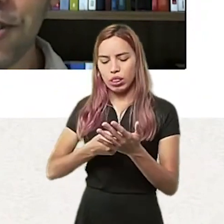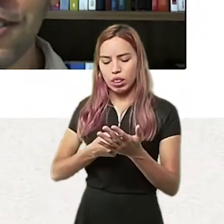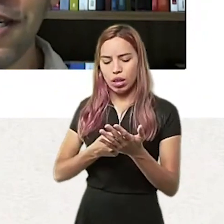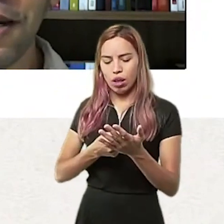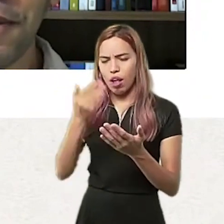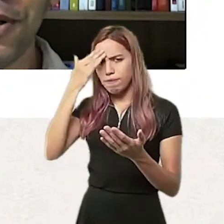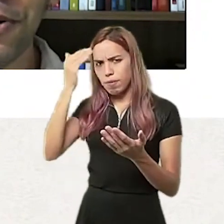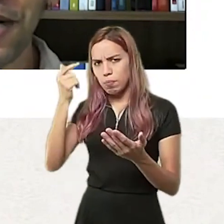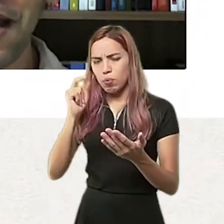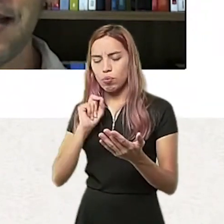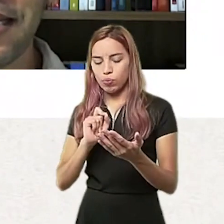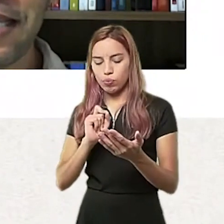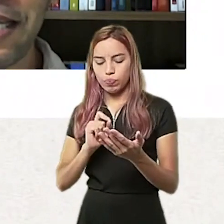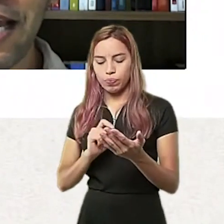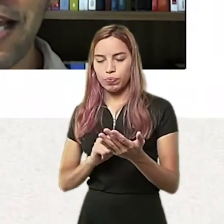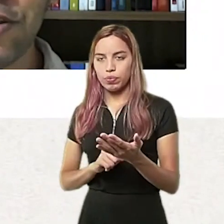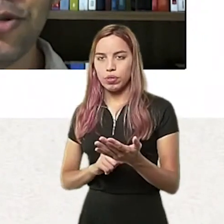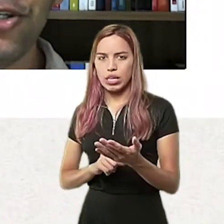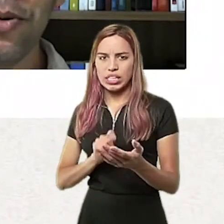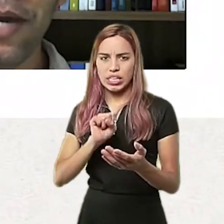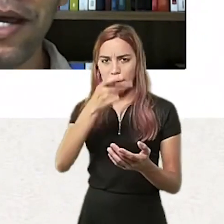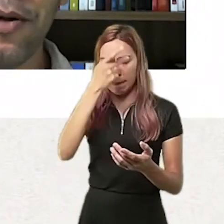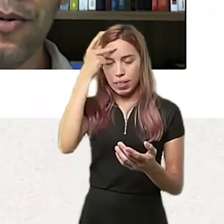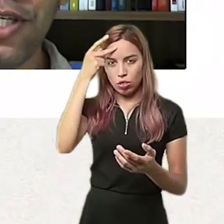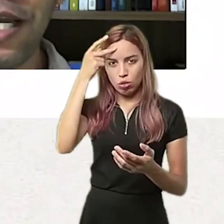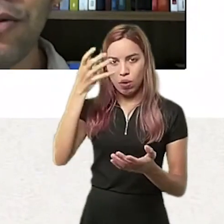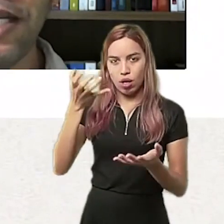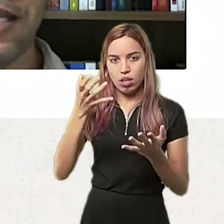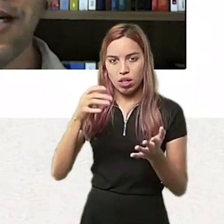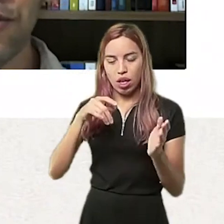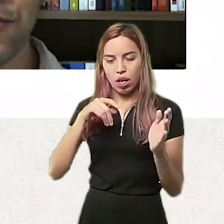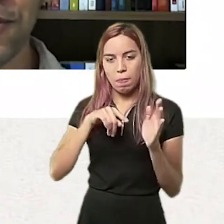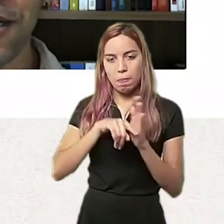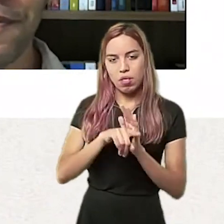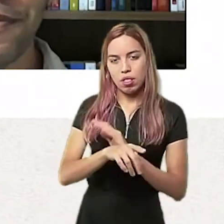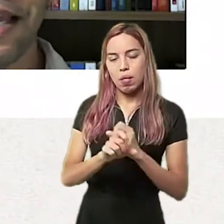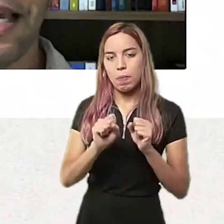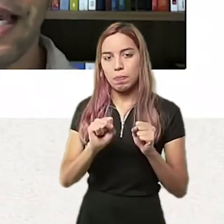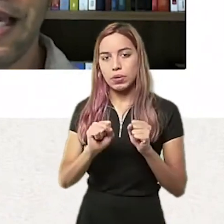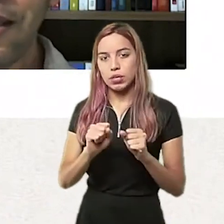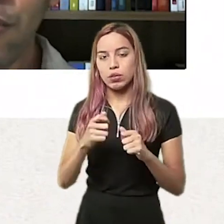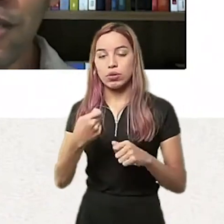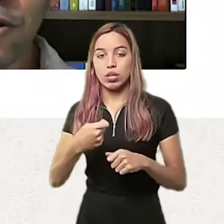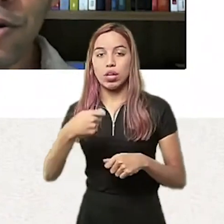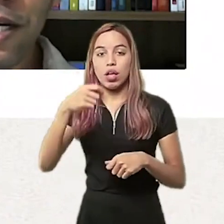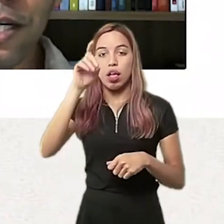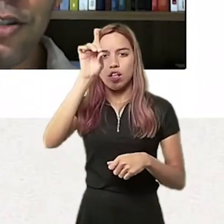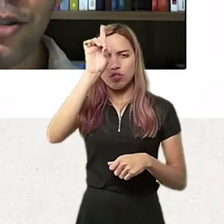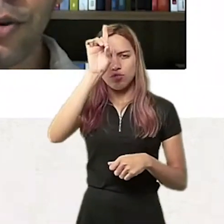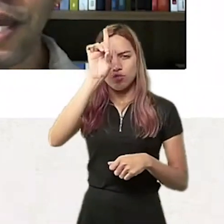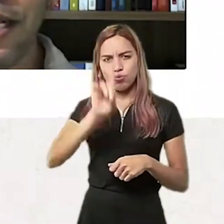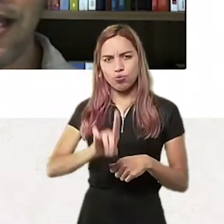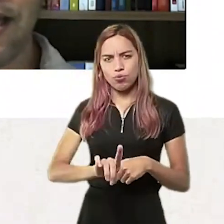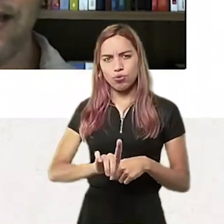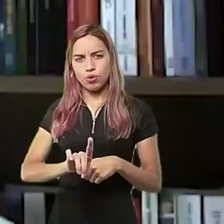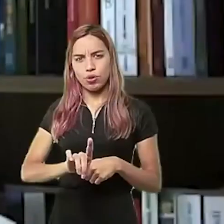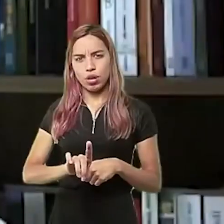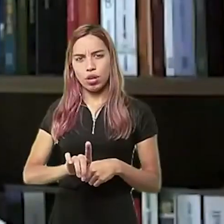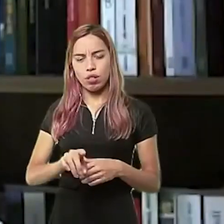interesse pode procurar na internet, o título é O Direito à Literatura. E o Antônio